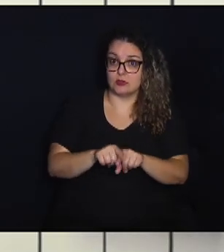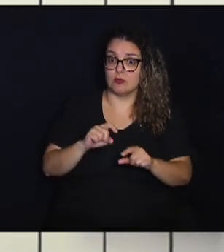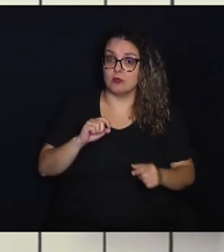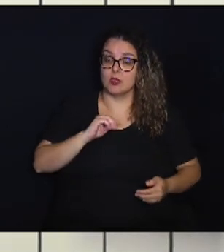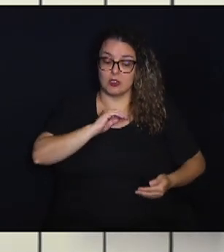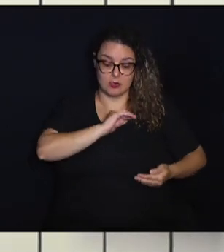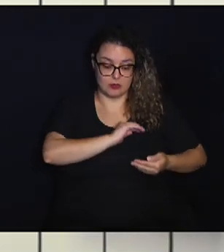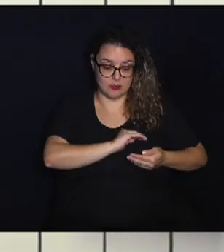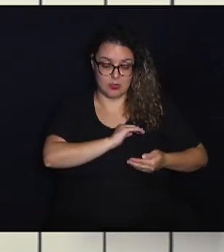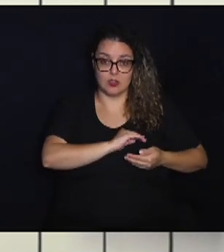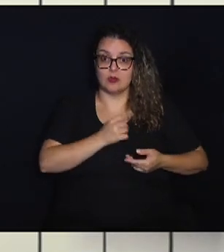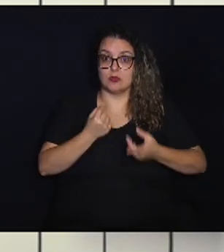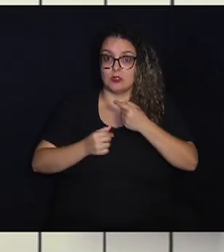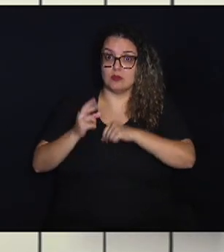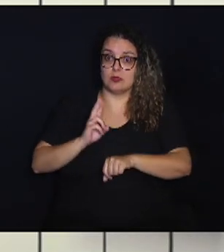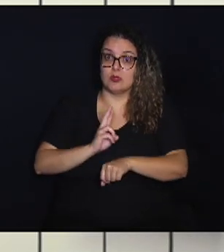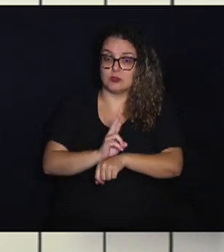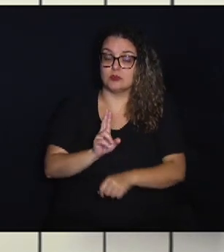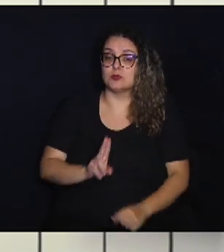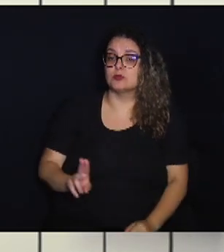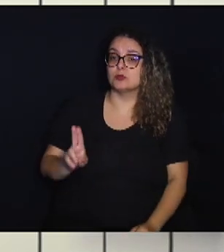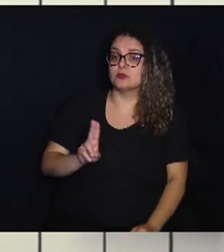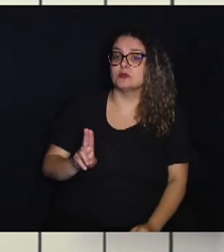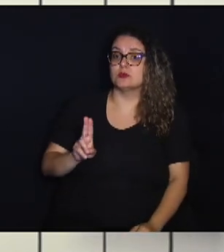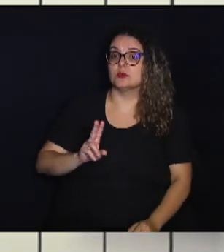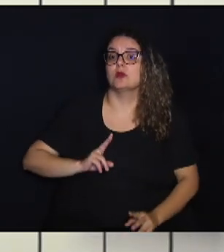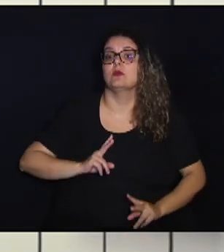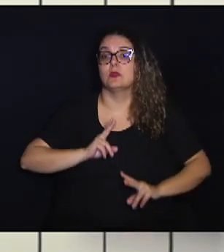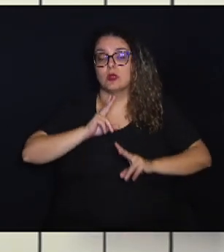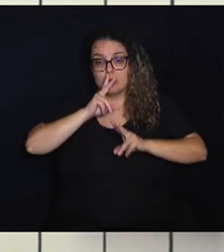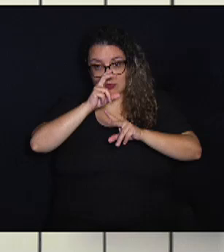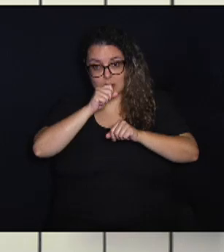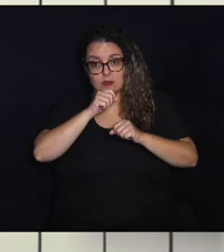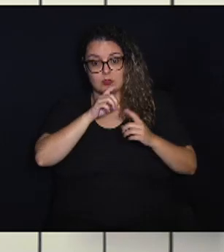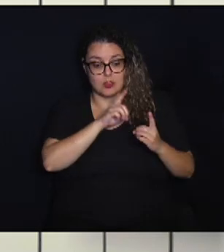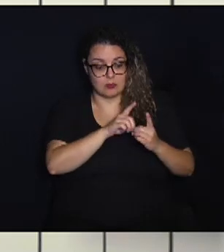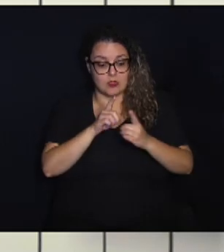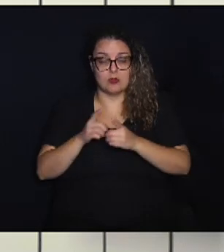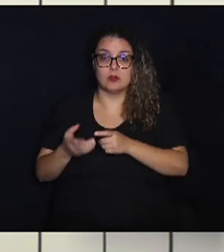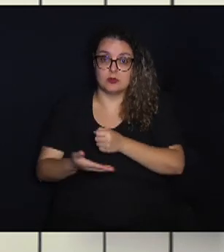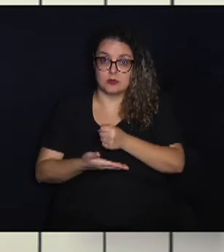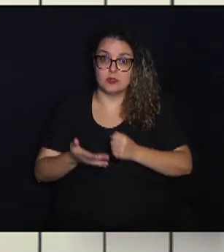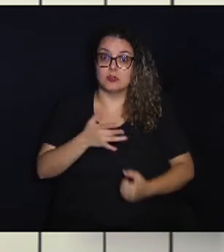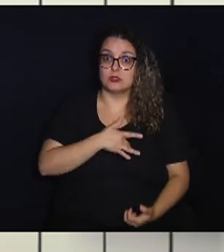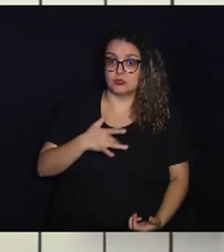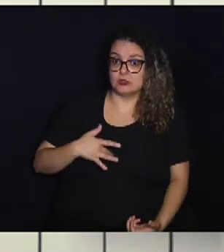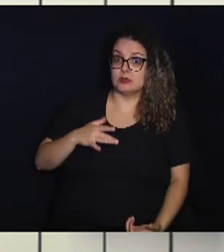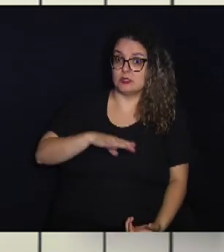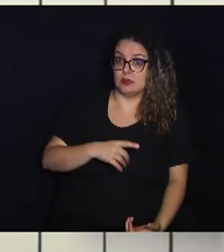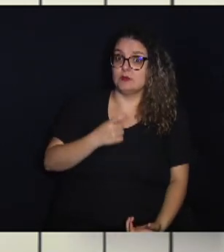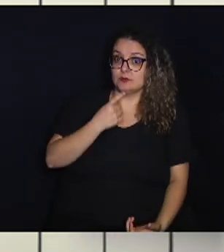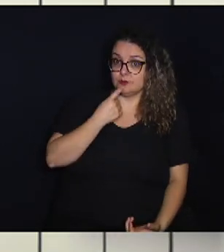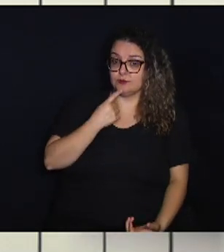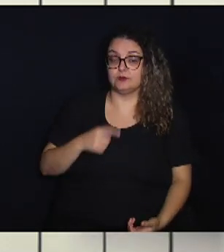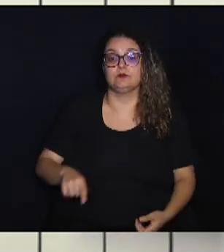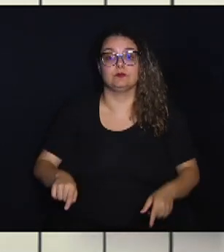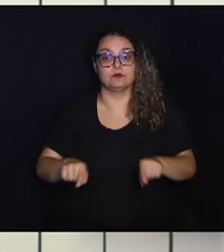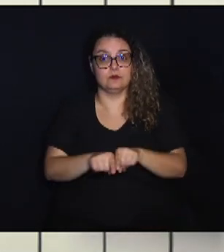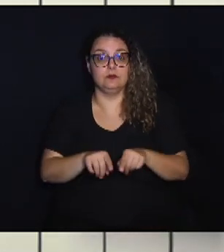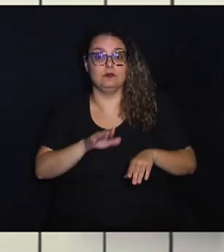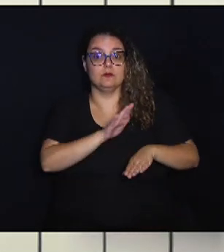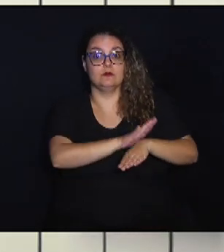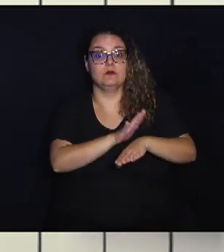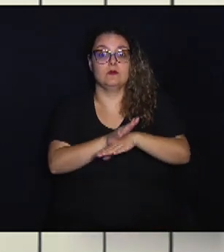civil. Os recursos vão ser utilizados para fortalecer a atenção básica de saúde de Campinas, além de ajudar